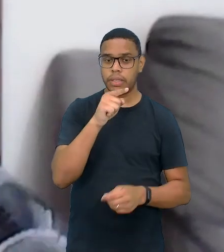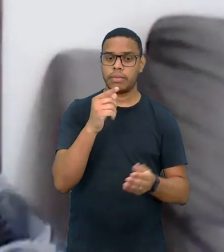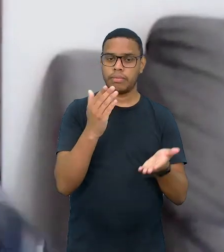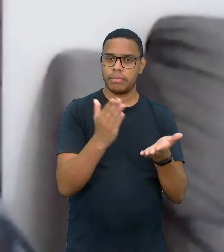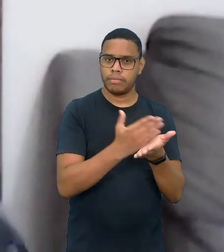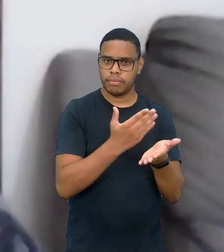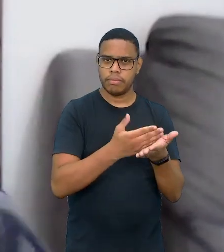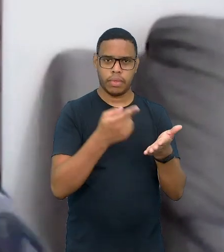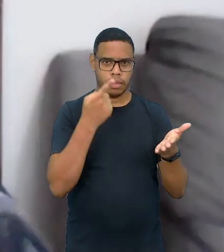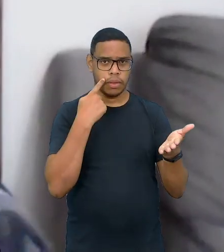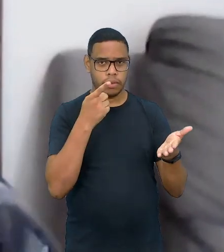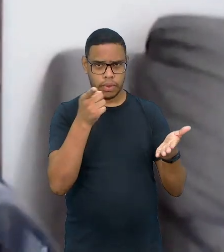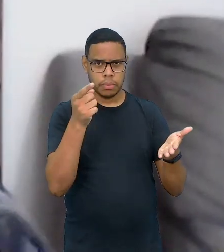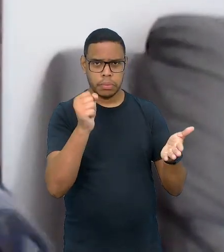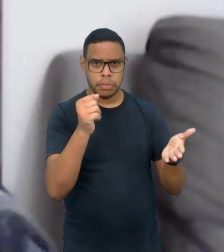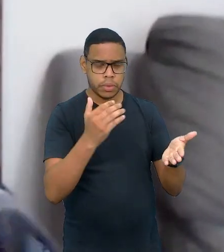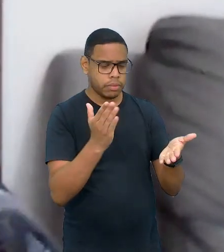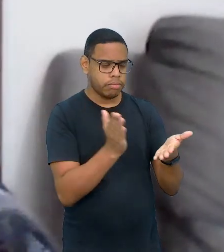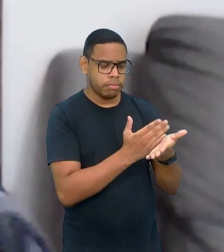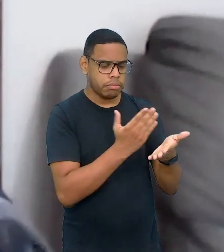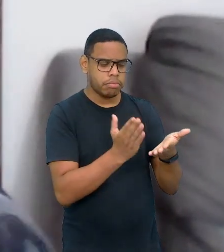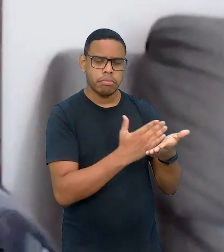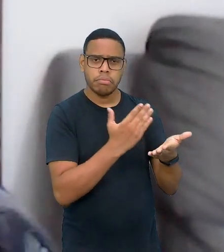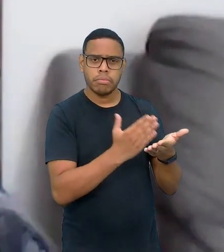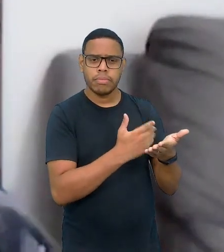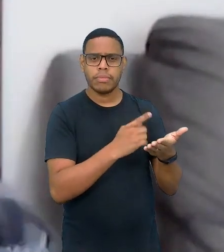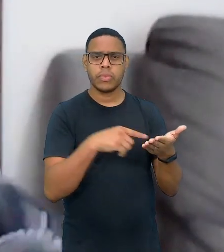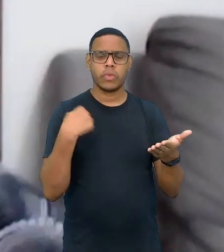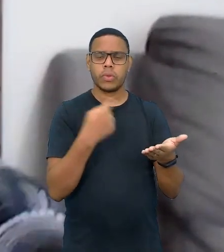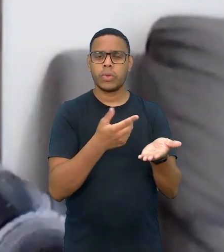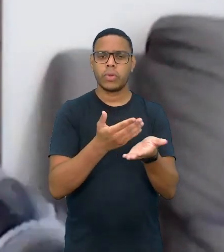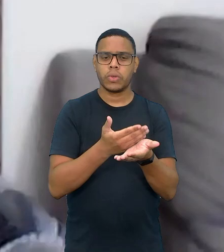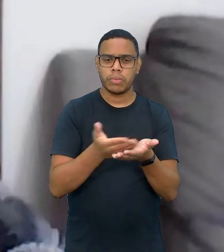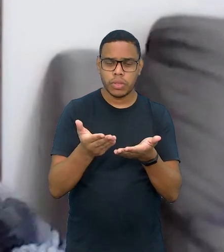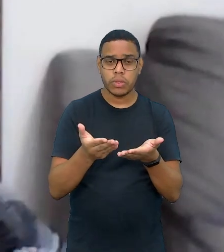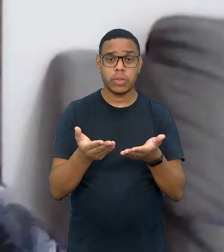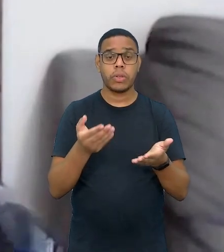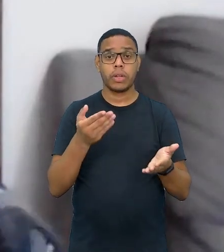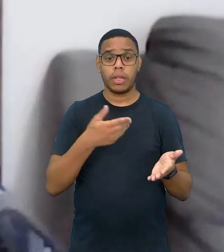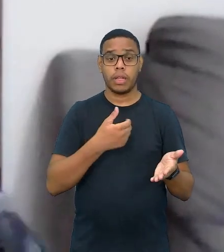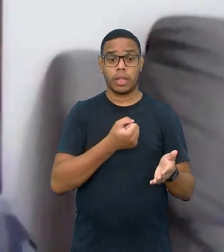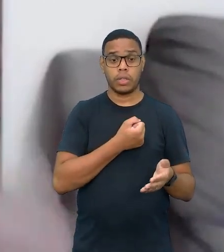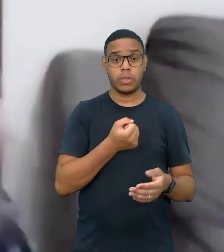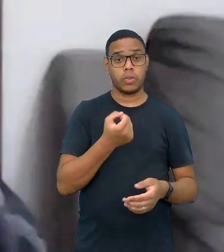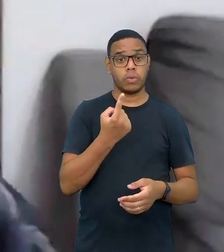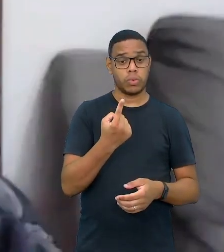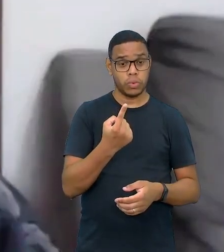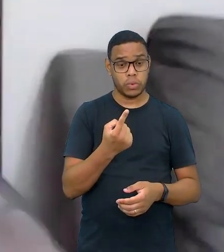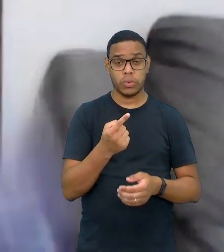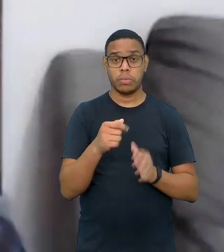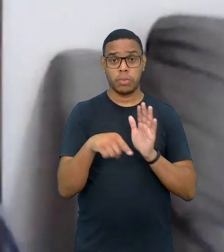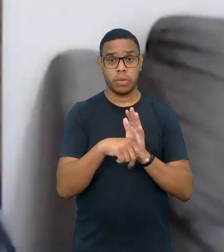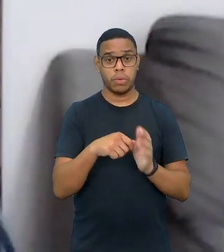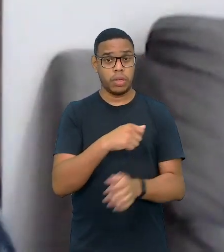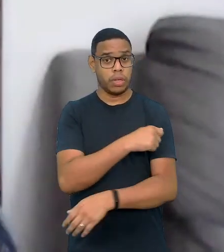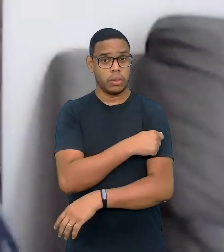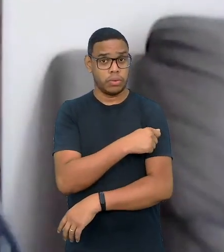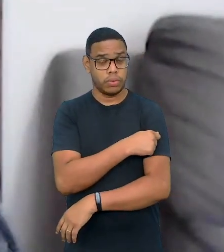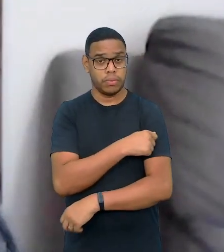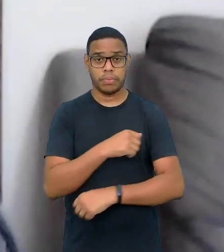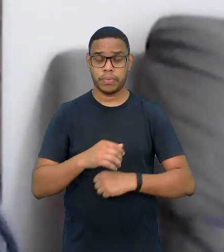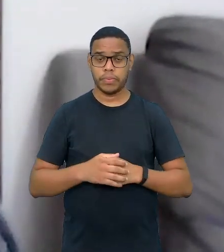folhearem aí o caderno, nós começamos a sequência 1, no caderno do estudante,